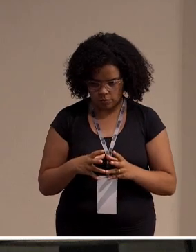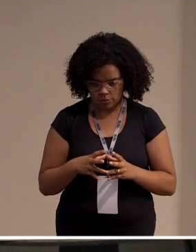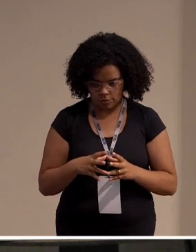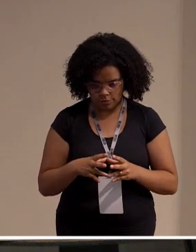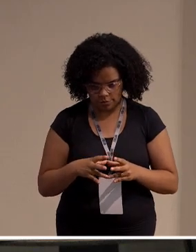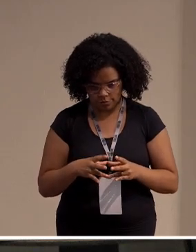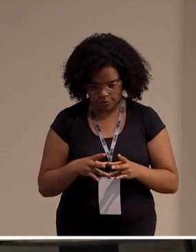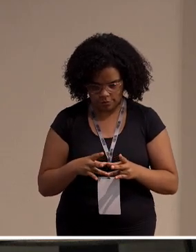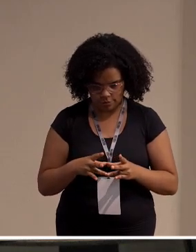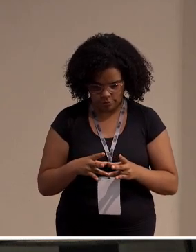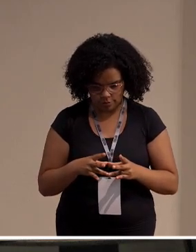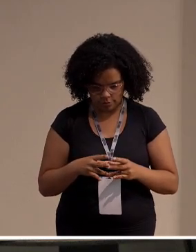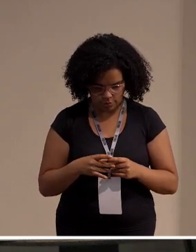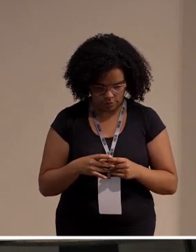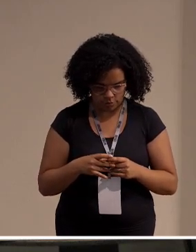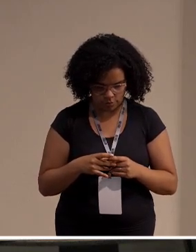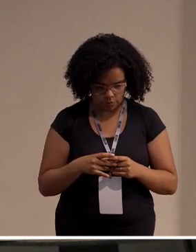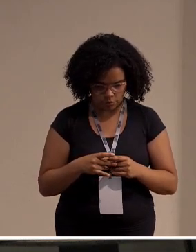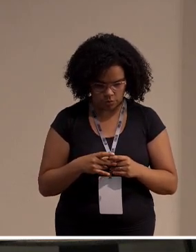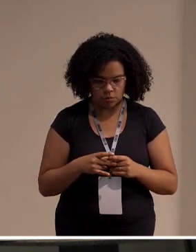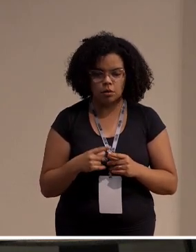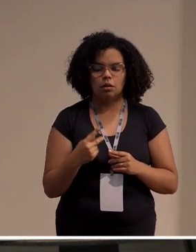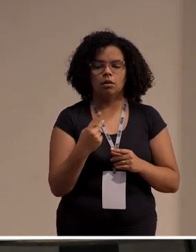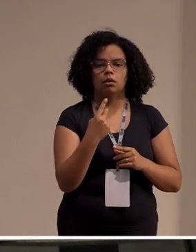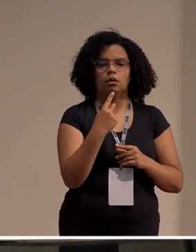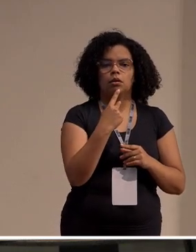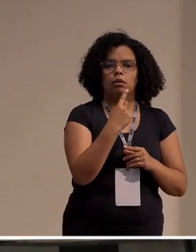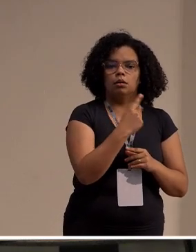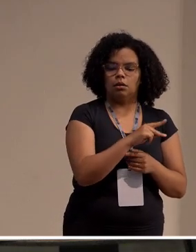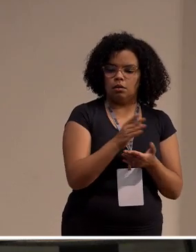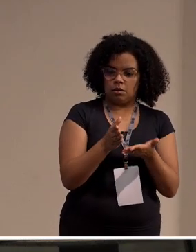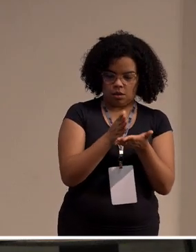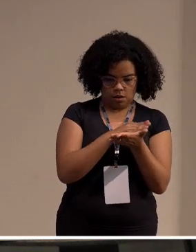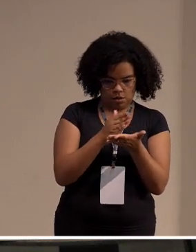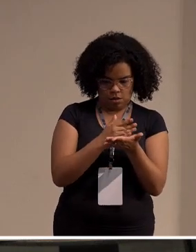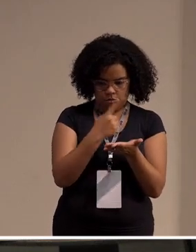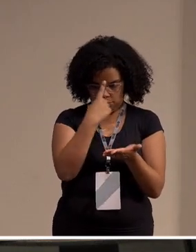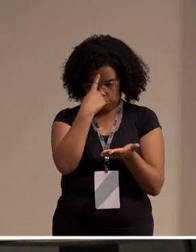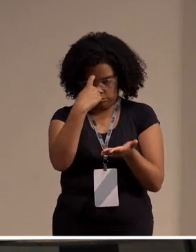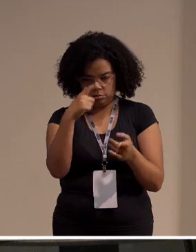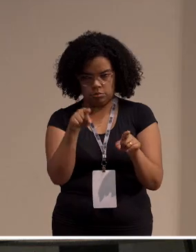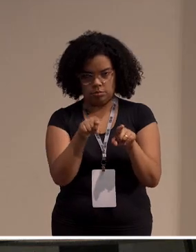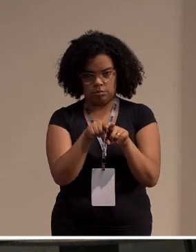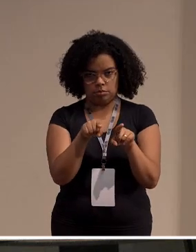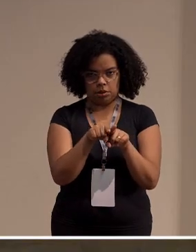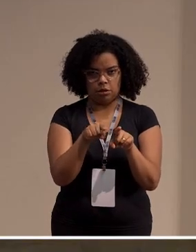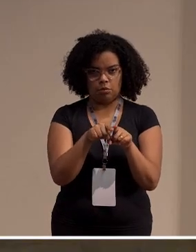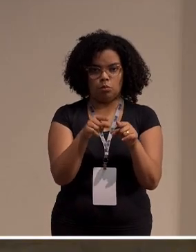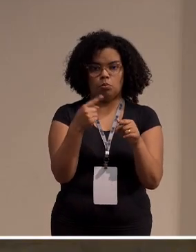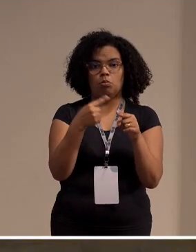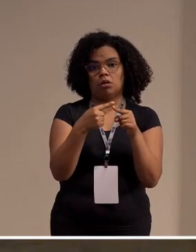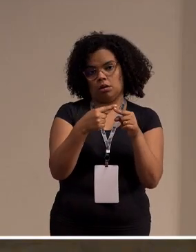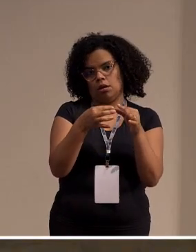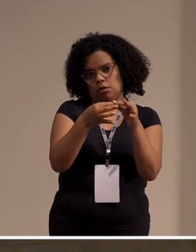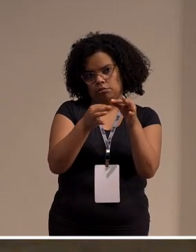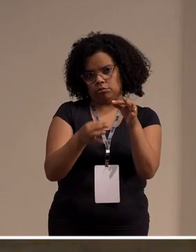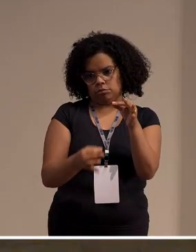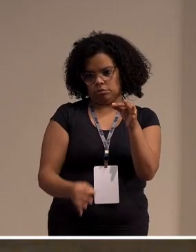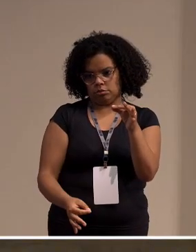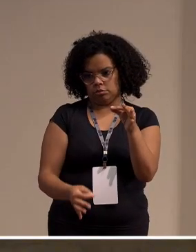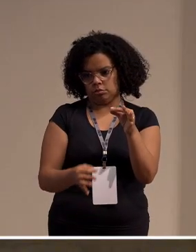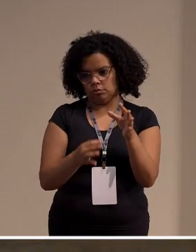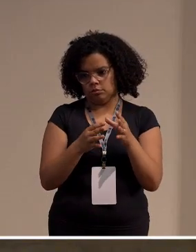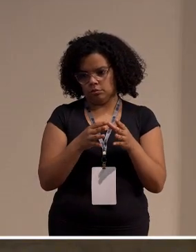a sua obra teria esse tipo de intenção também, porque a sua obra é extensa?